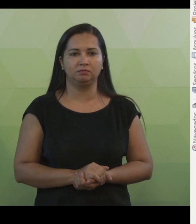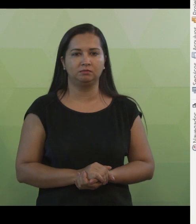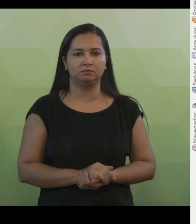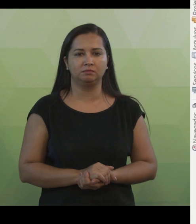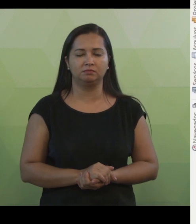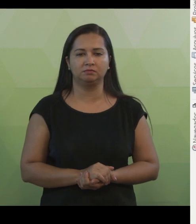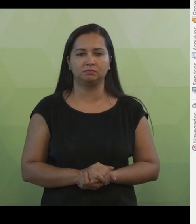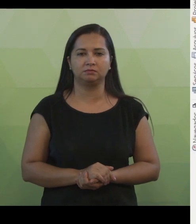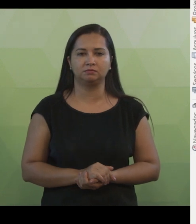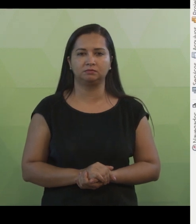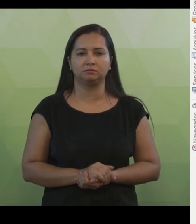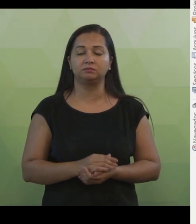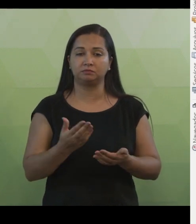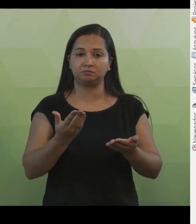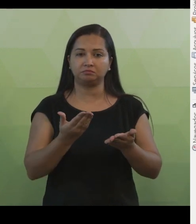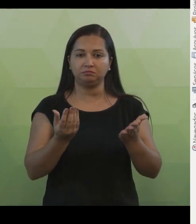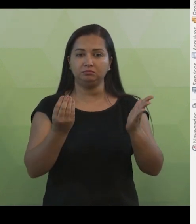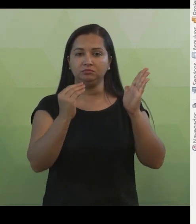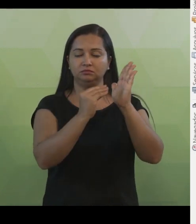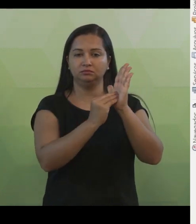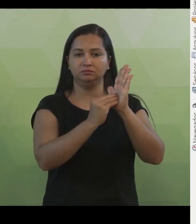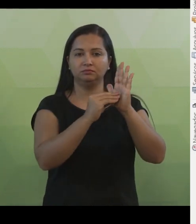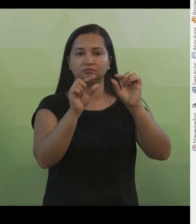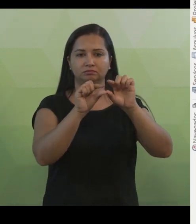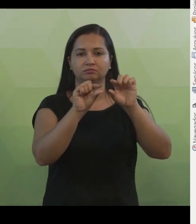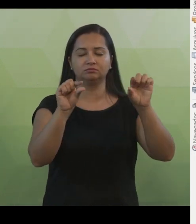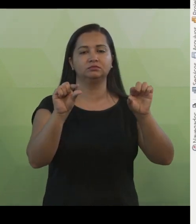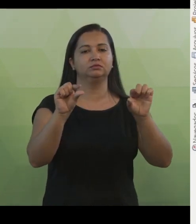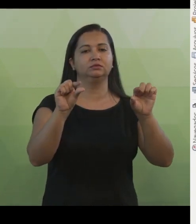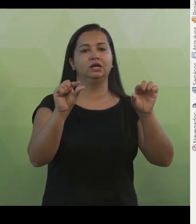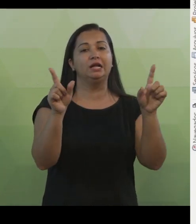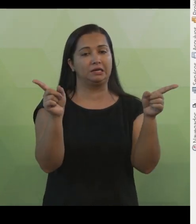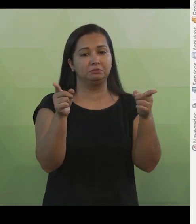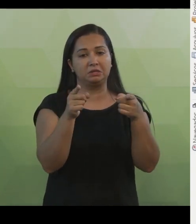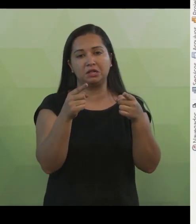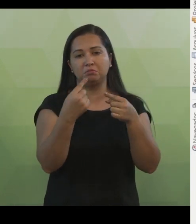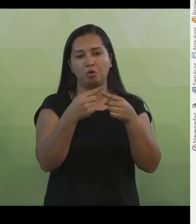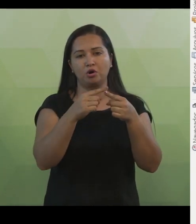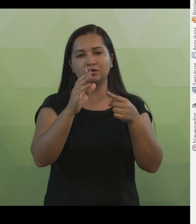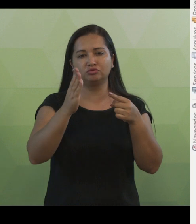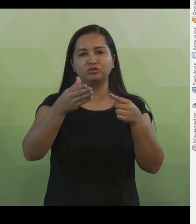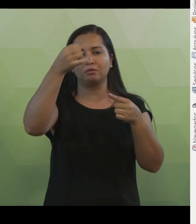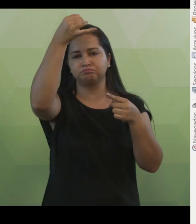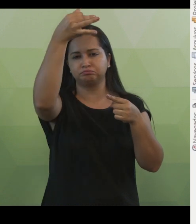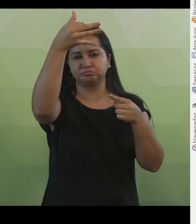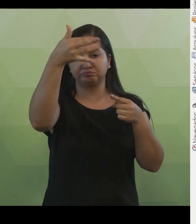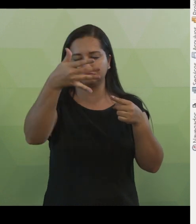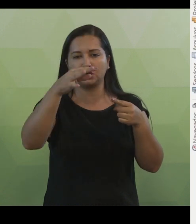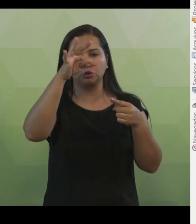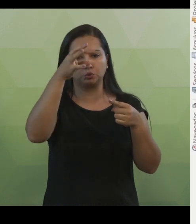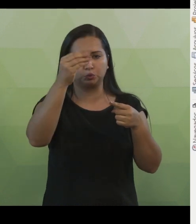ser incrementado de 1 unidade a cada repetição. E aqui eu vou colocar